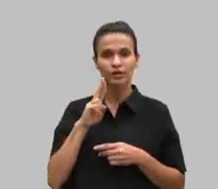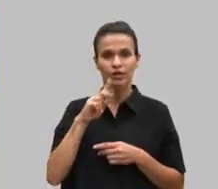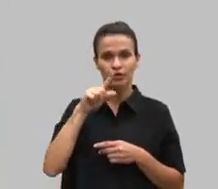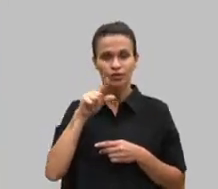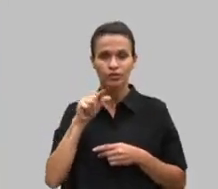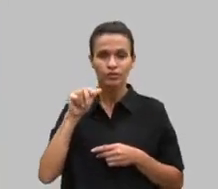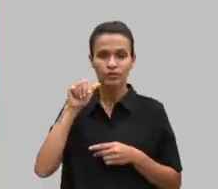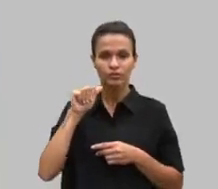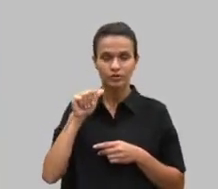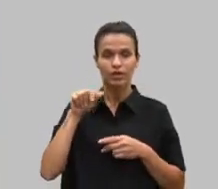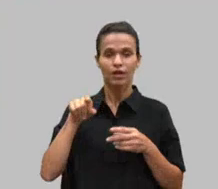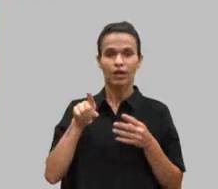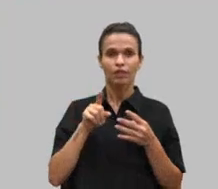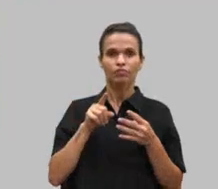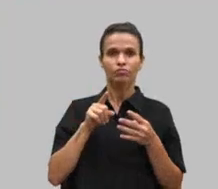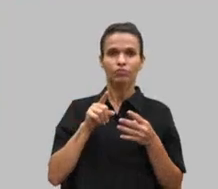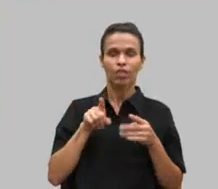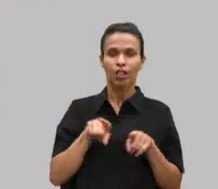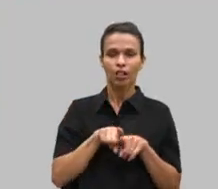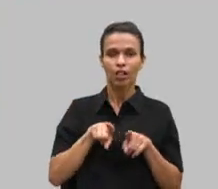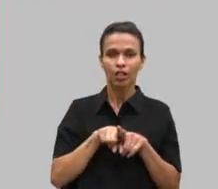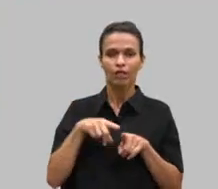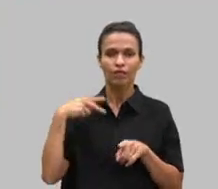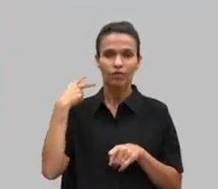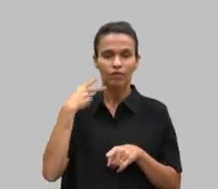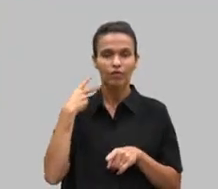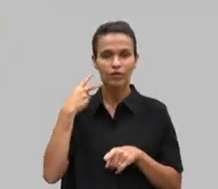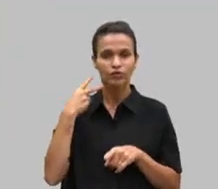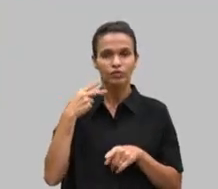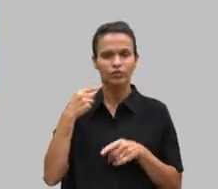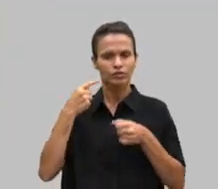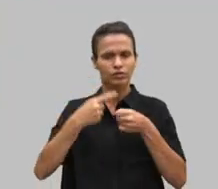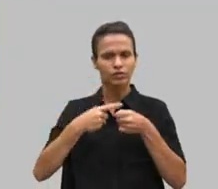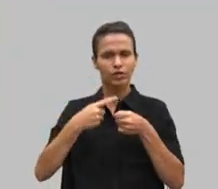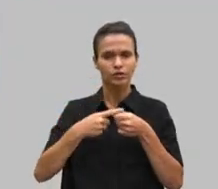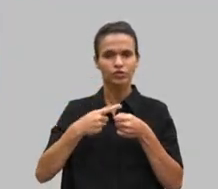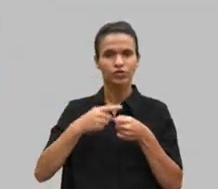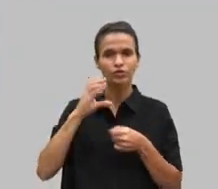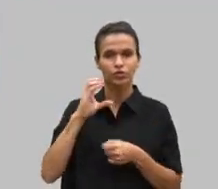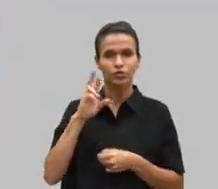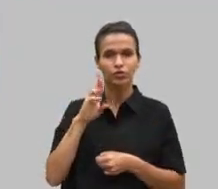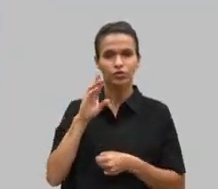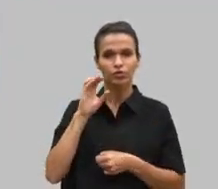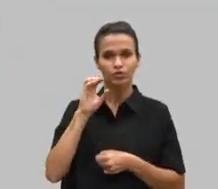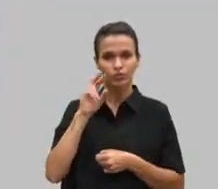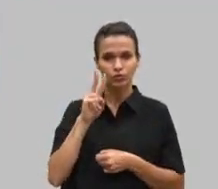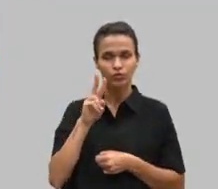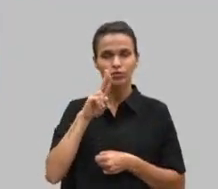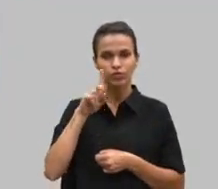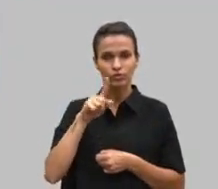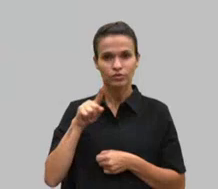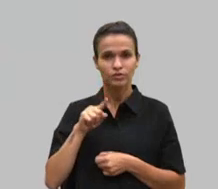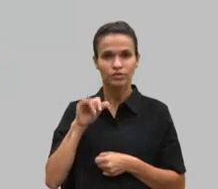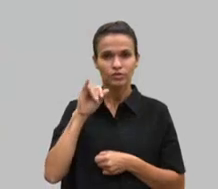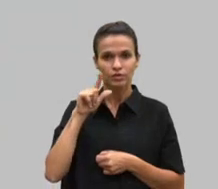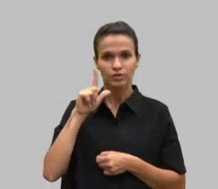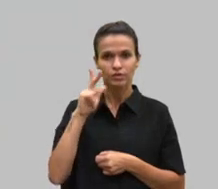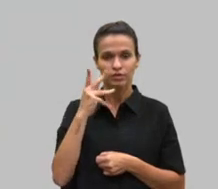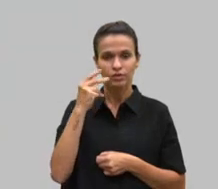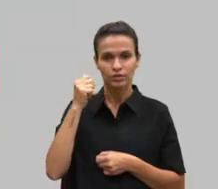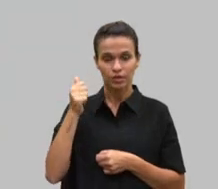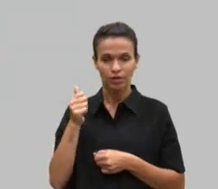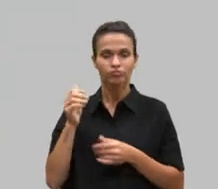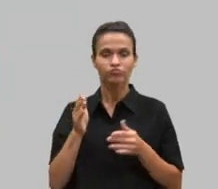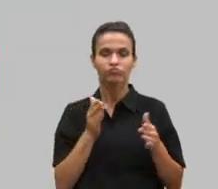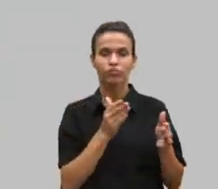Francisco Caetano da cidade de Cruzília nesse momento passa a palavra para senhora coordenadora Juliane